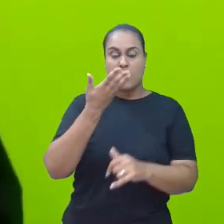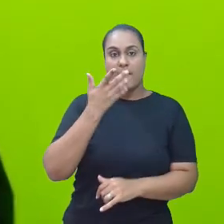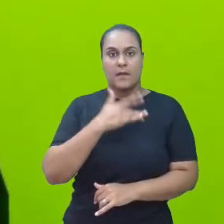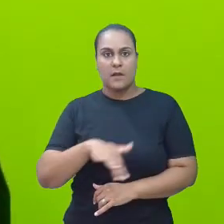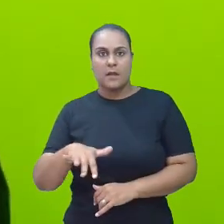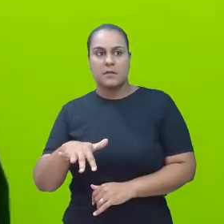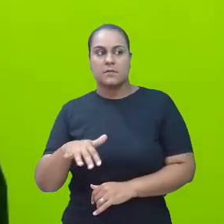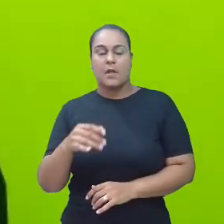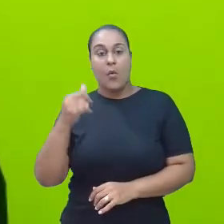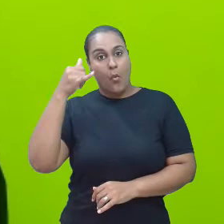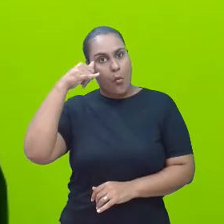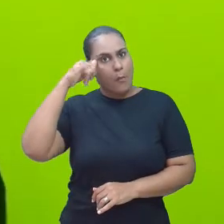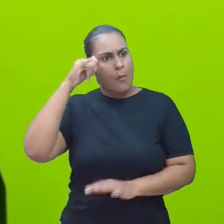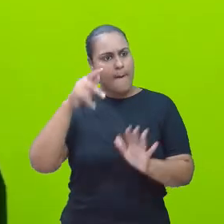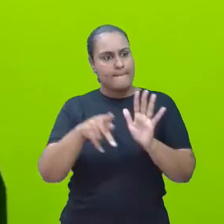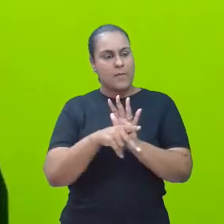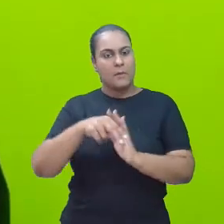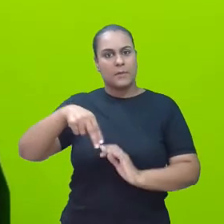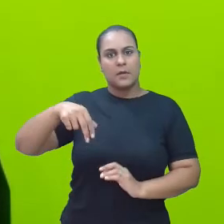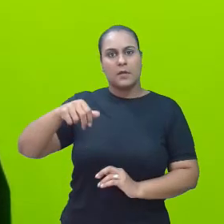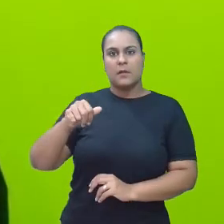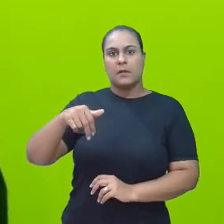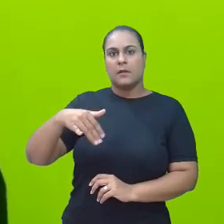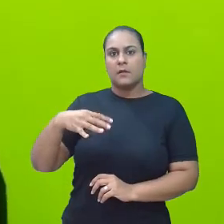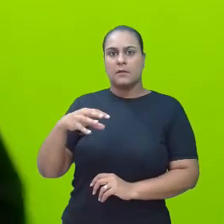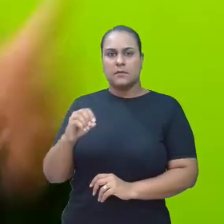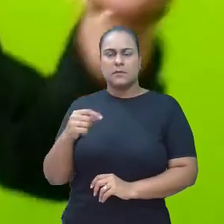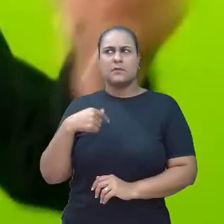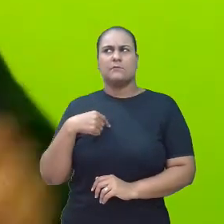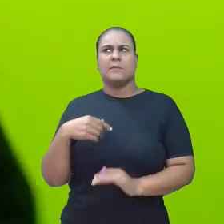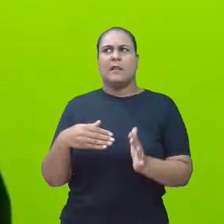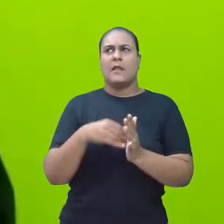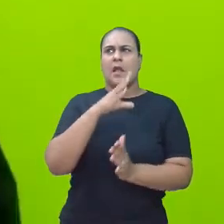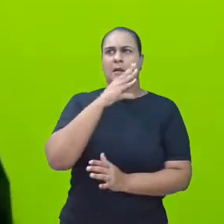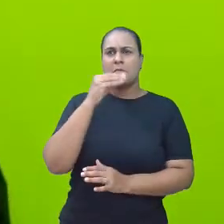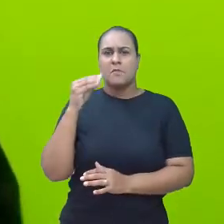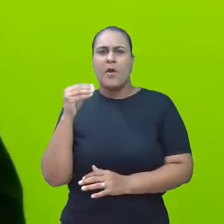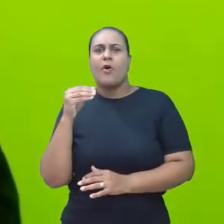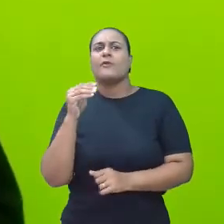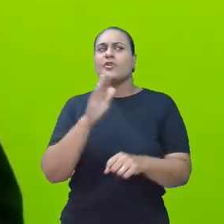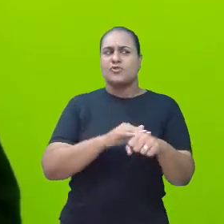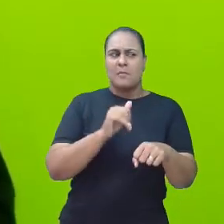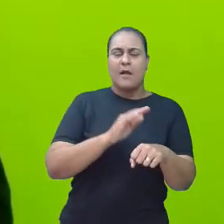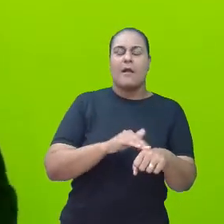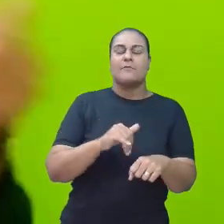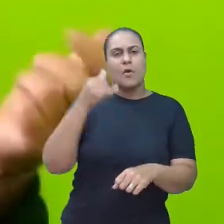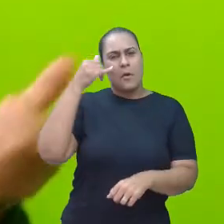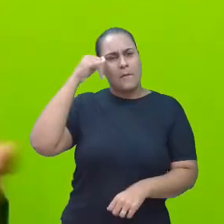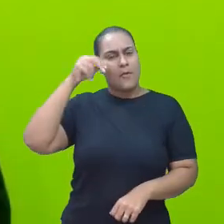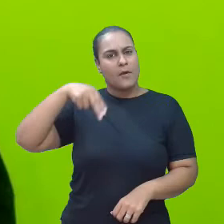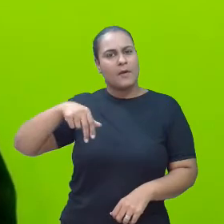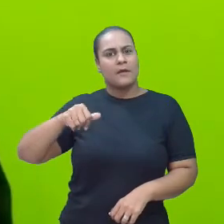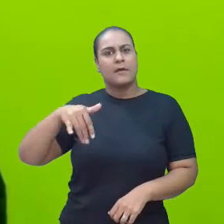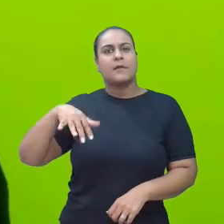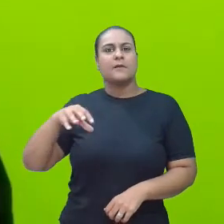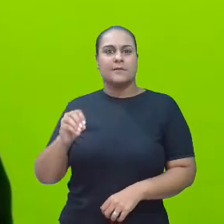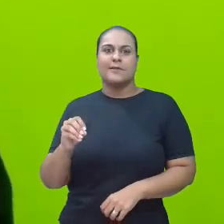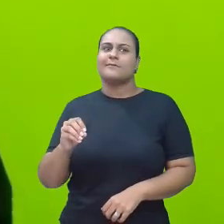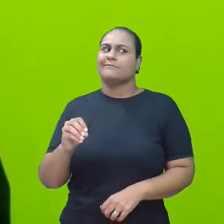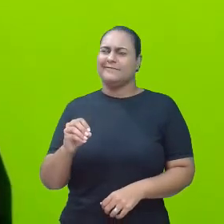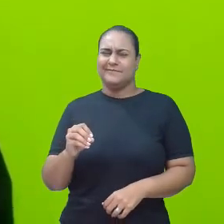Nanico. Então até já a adolescência eu dizia, ó, um boi de Nanico, ó, um boi de Nanico. Aí depois eu fui vender, se chama Bumba Meu